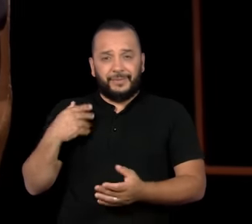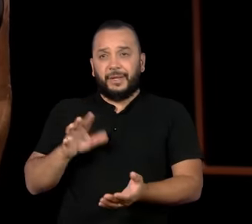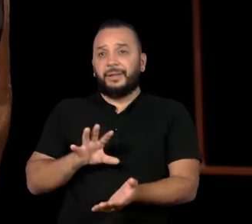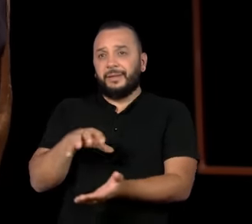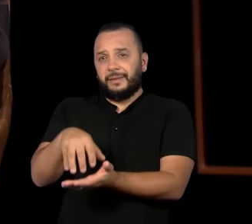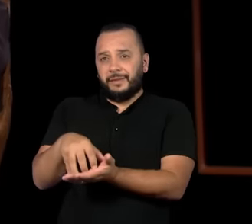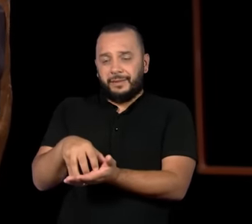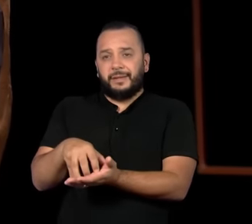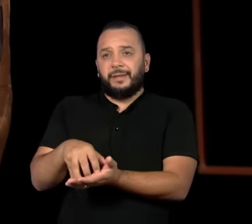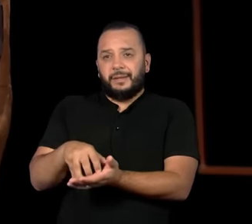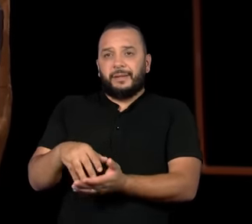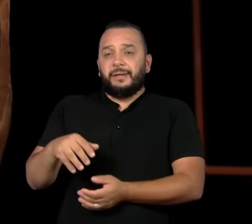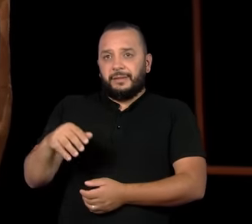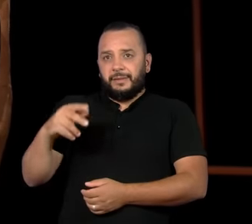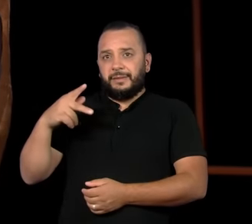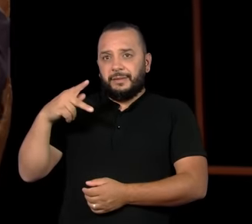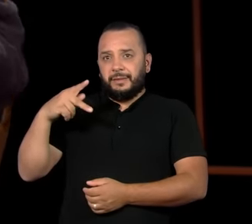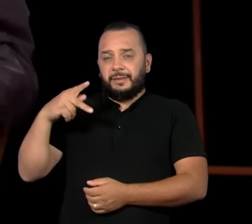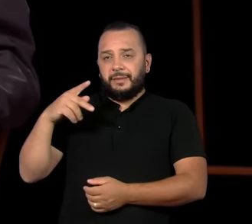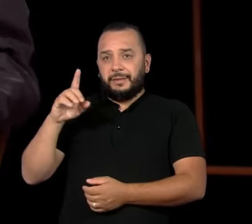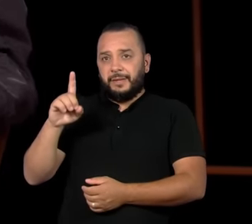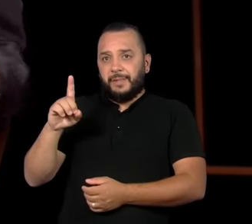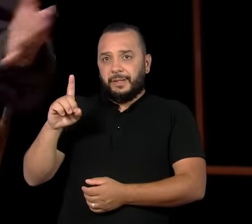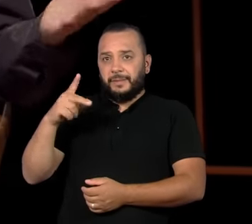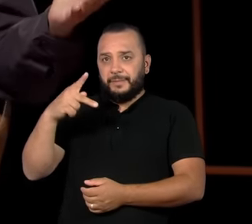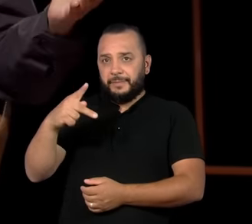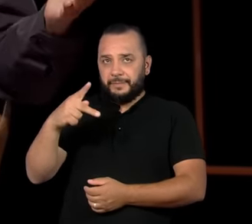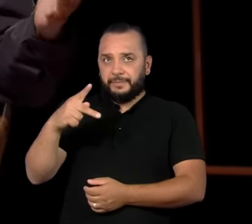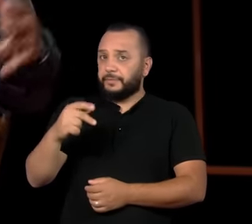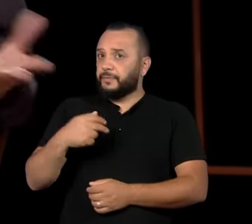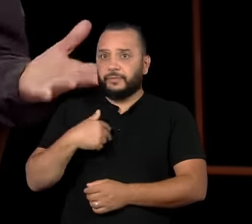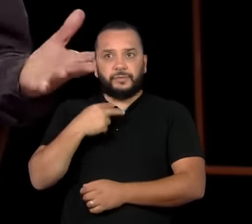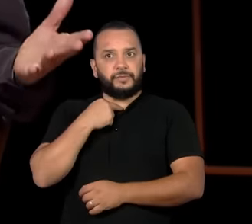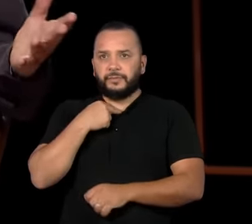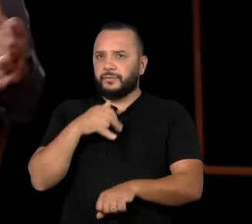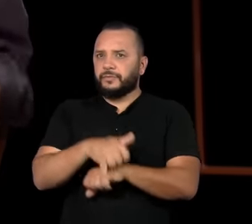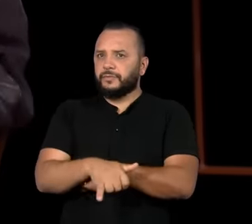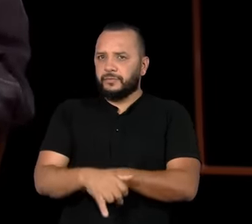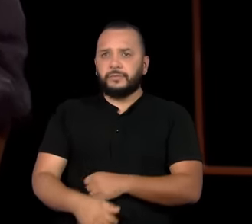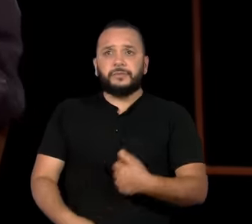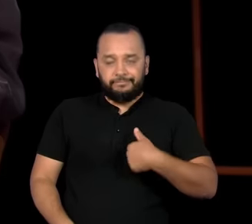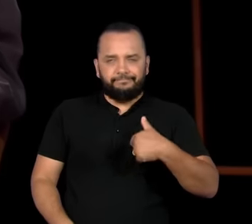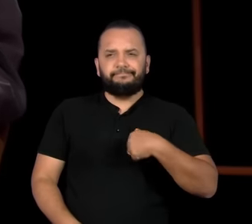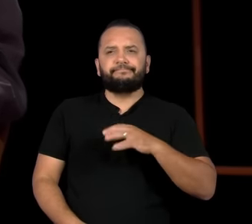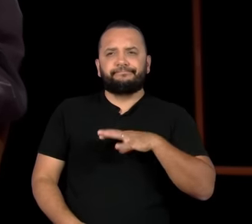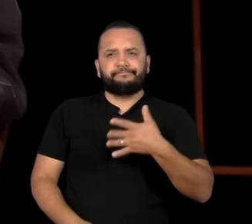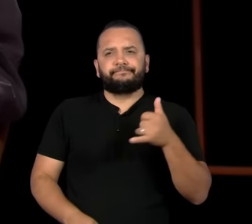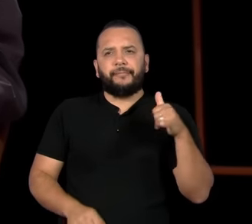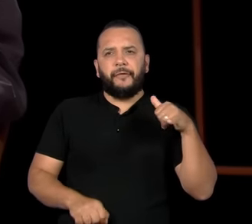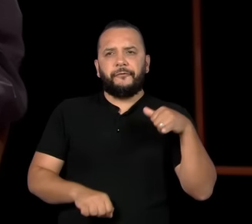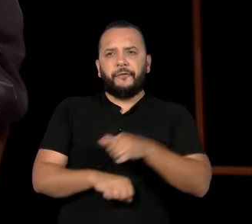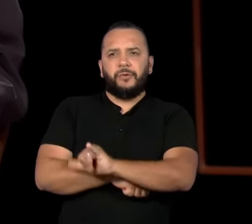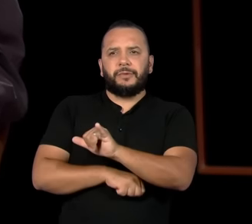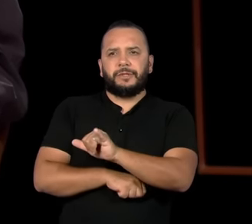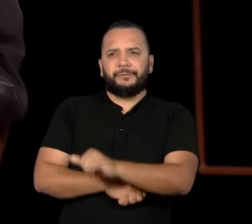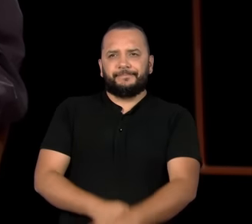chamava-se Departamento do Pessoal. E eu não podia faltar, mas faltei. Bom, para